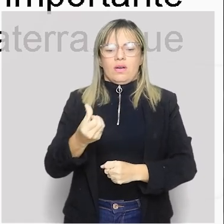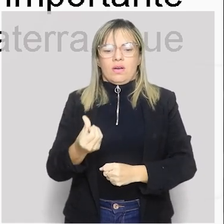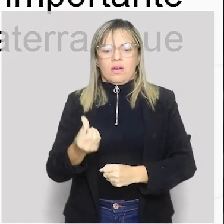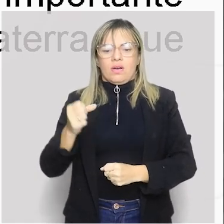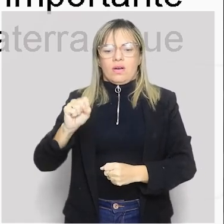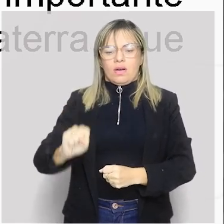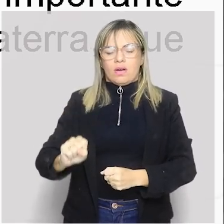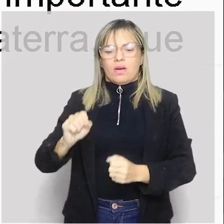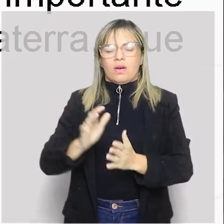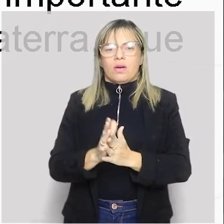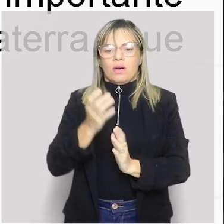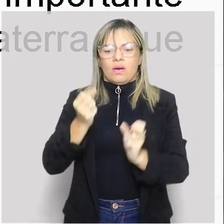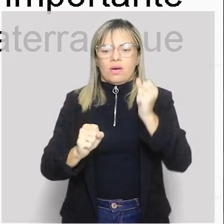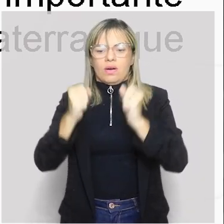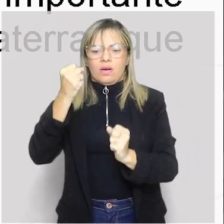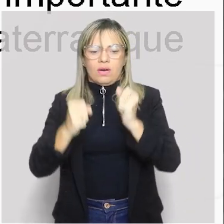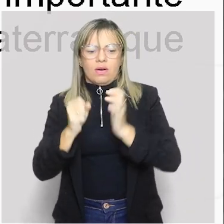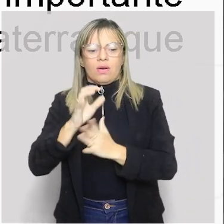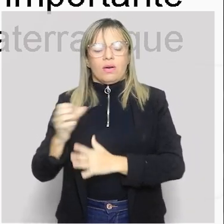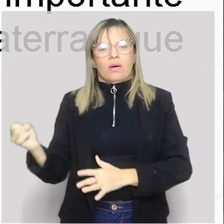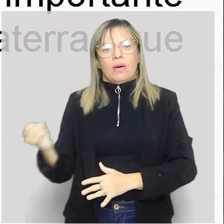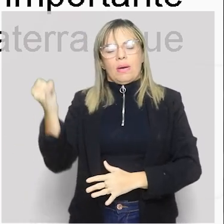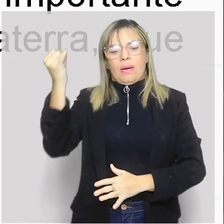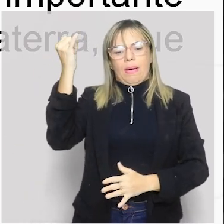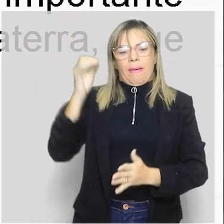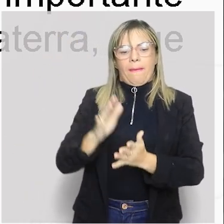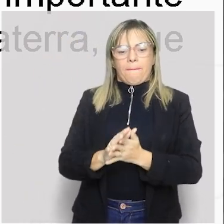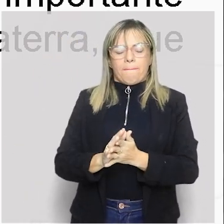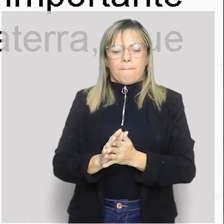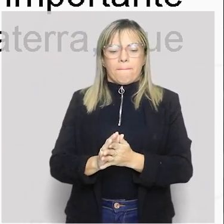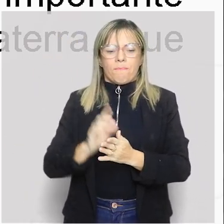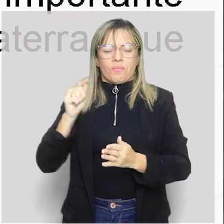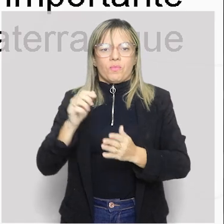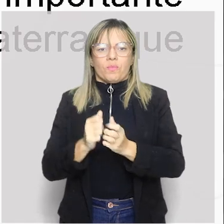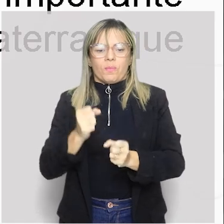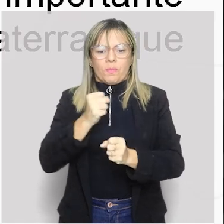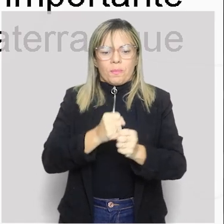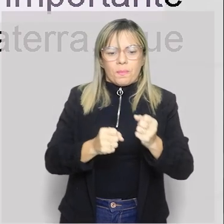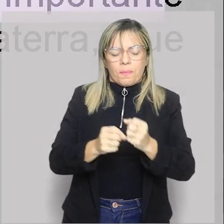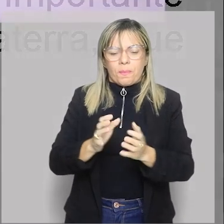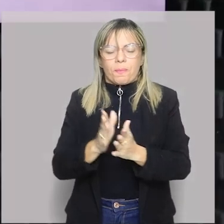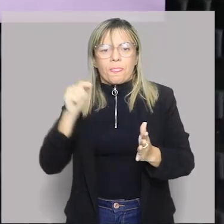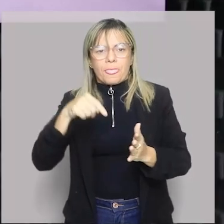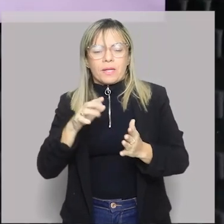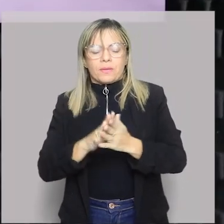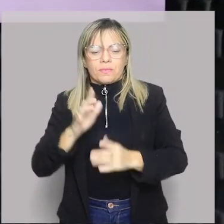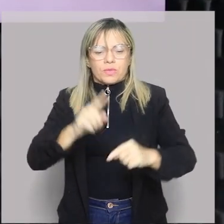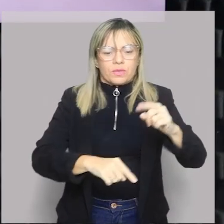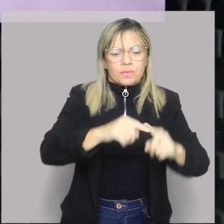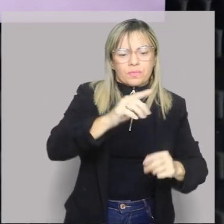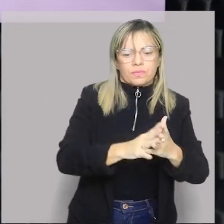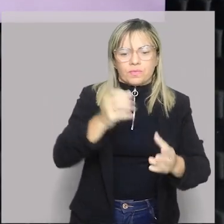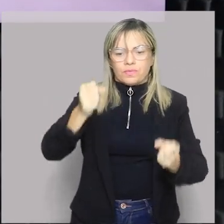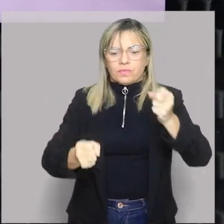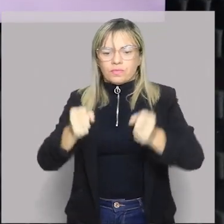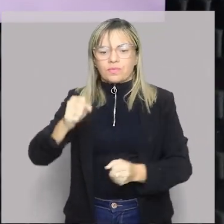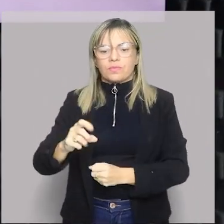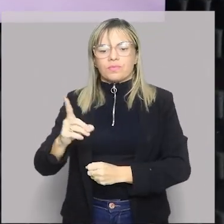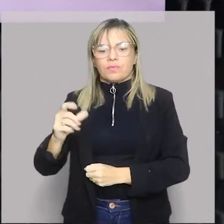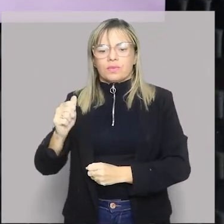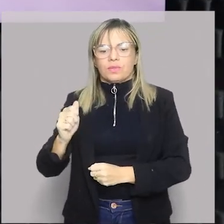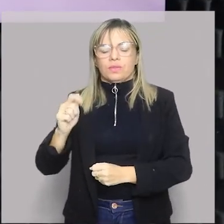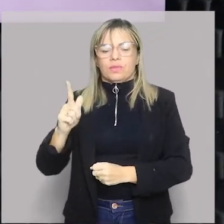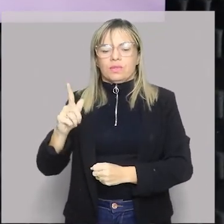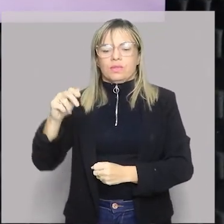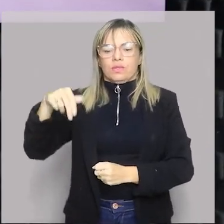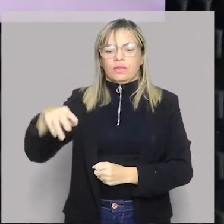1968 nas fábricas de uma importante montadora de automóveis em Danningen, Inglaterra, que interrompeu